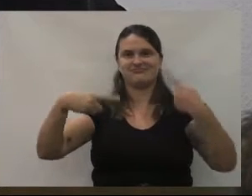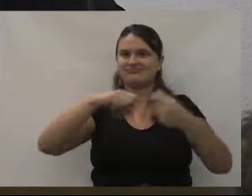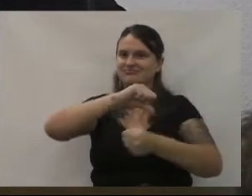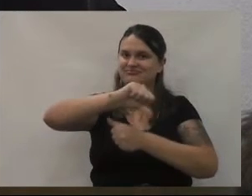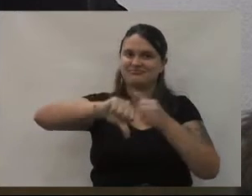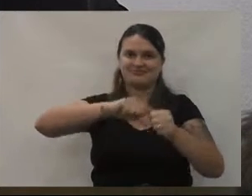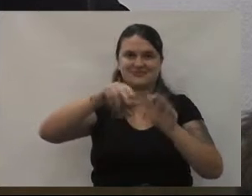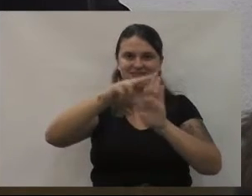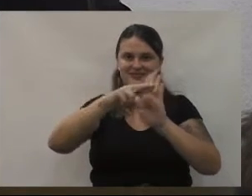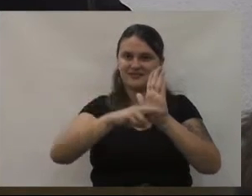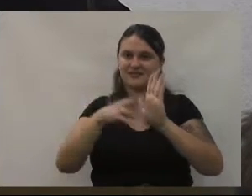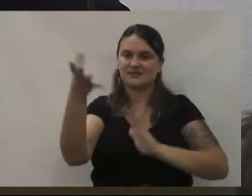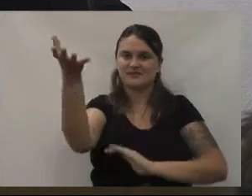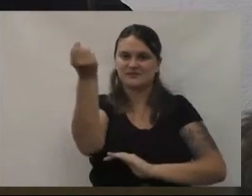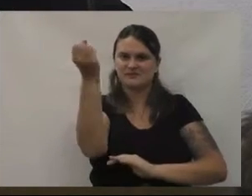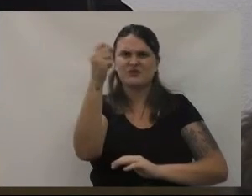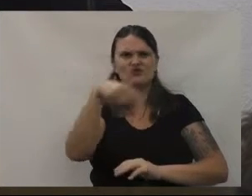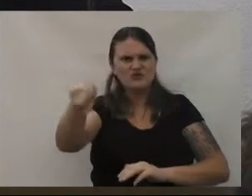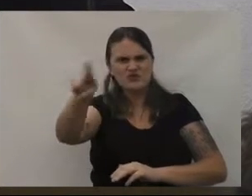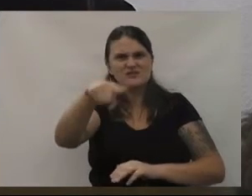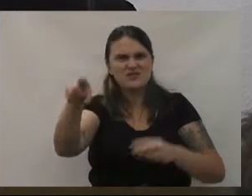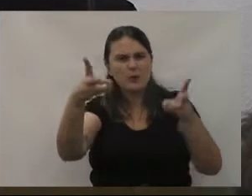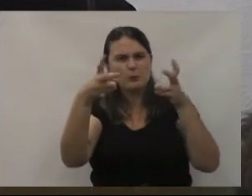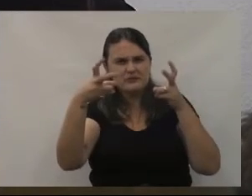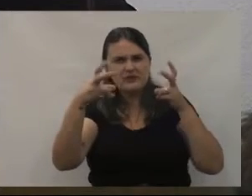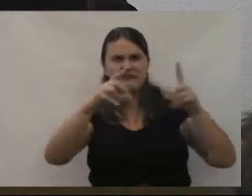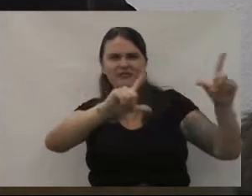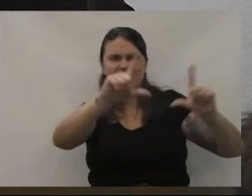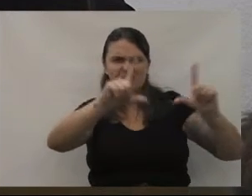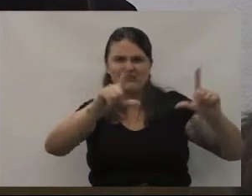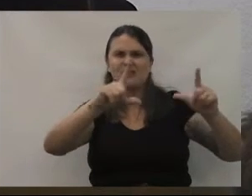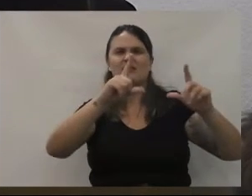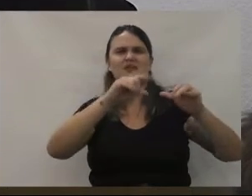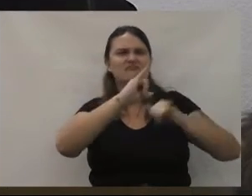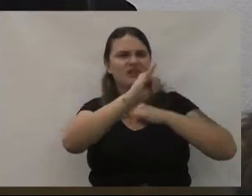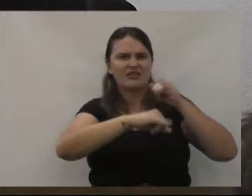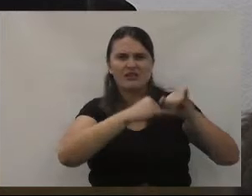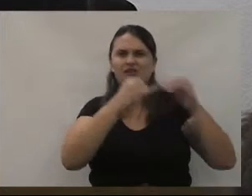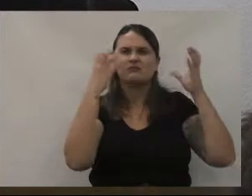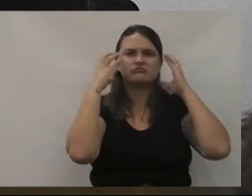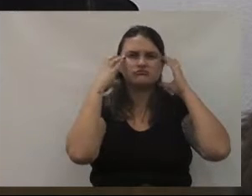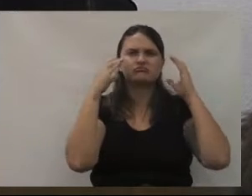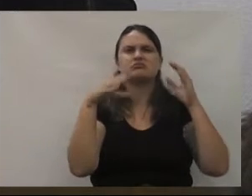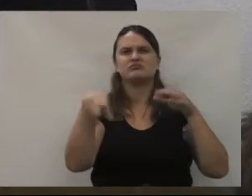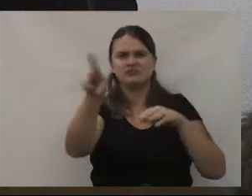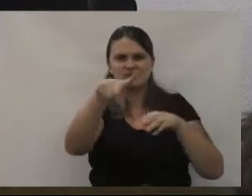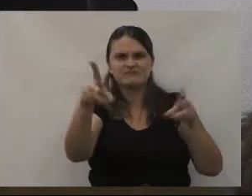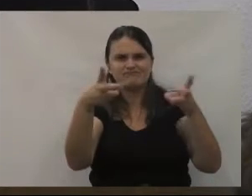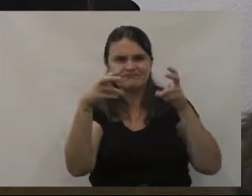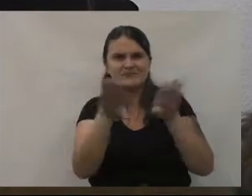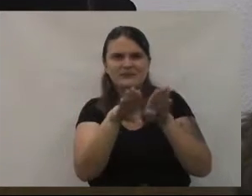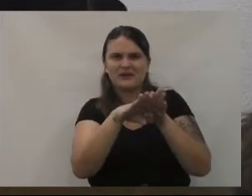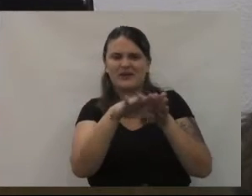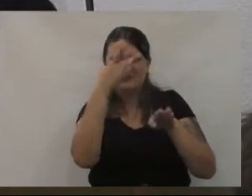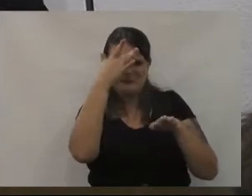Previdência. Vocês devem ter observado na mídia também que a dificuldade que eles tiveram para